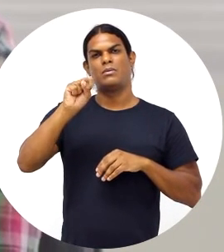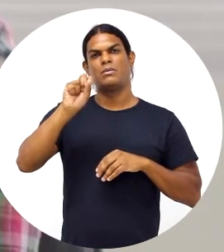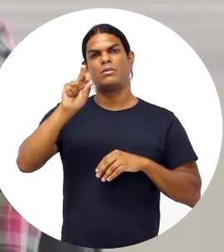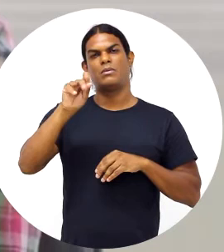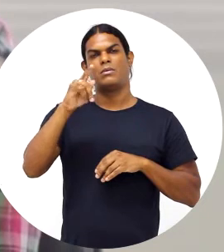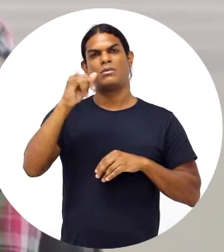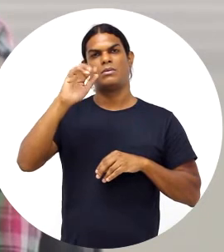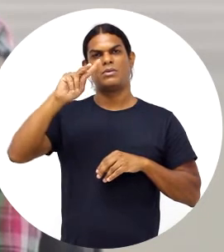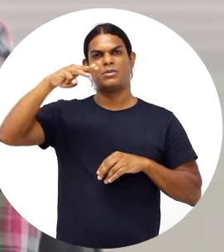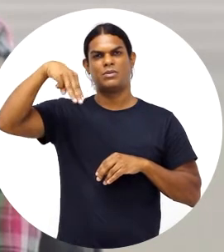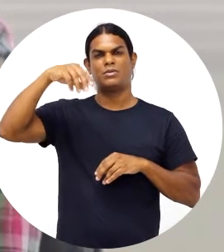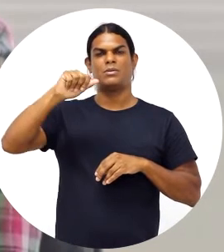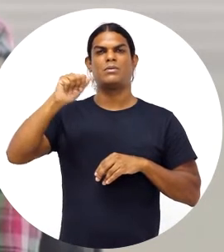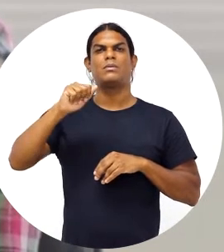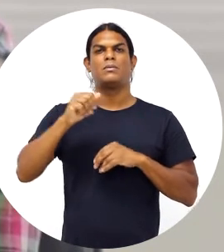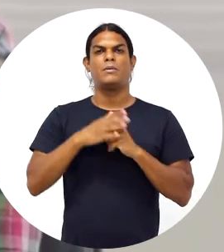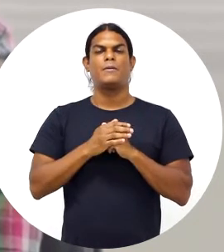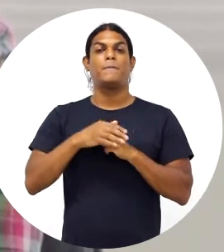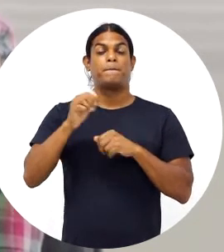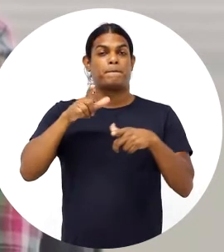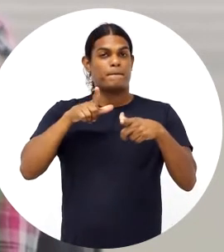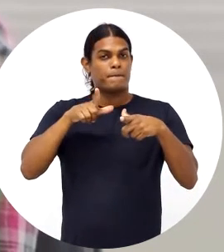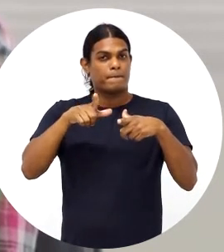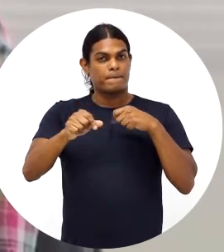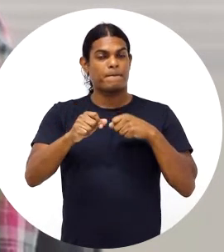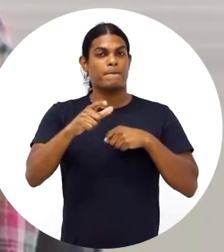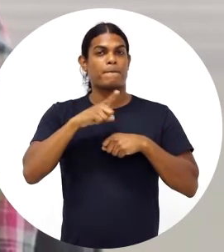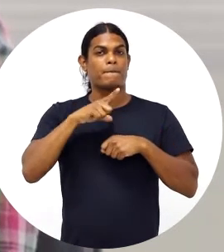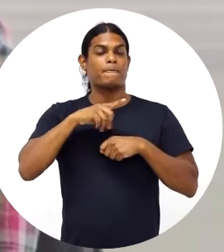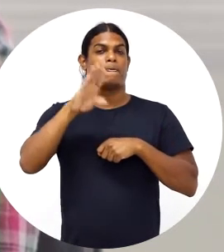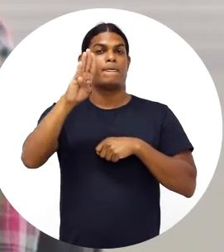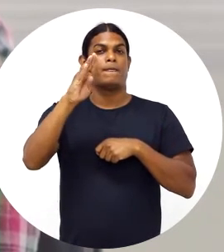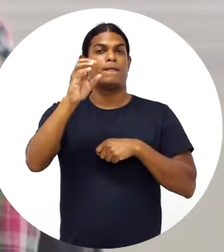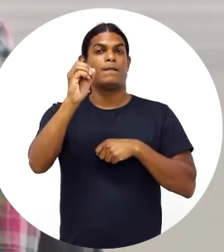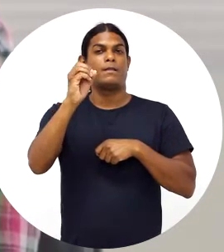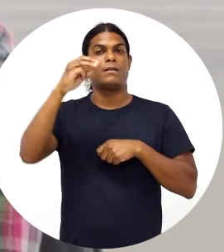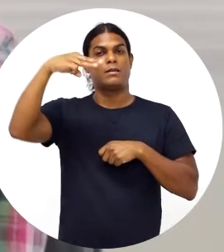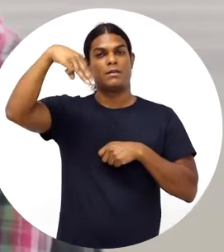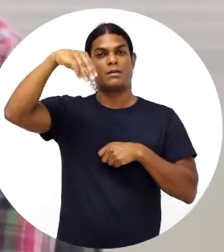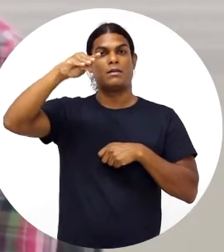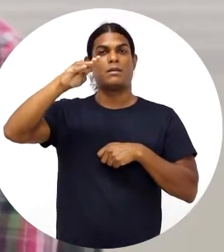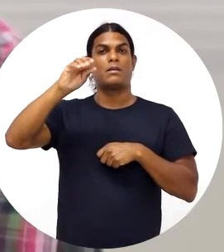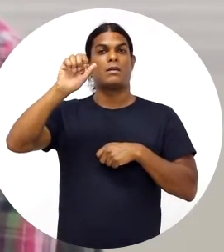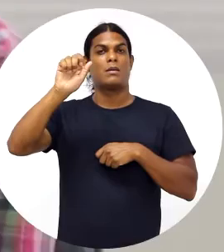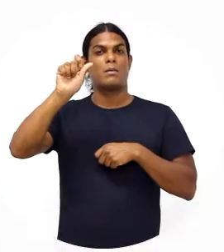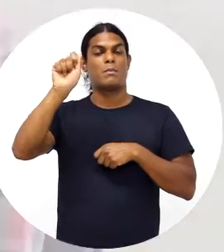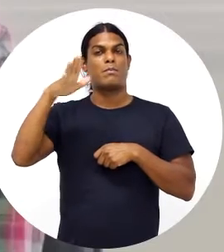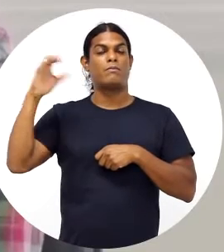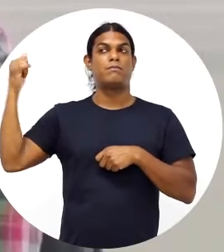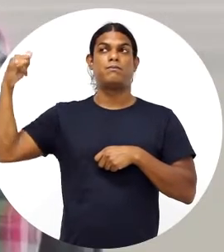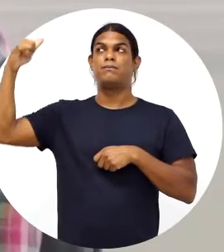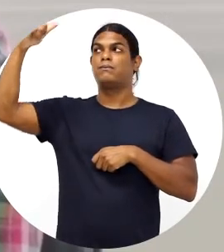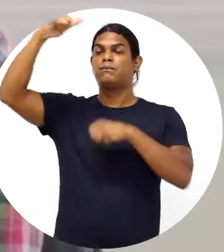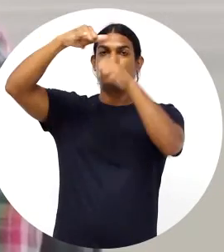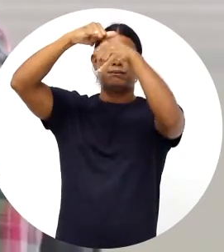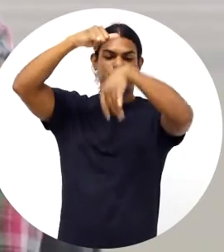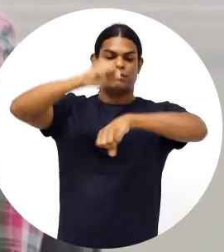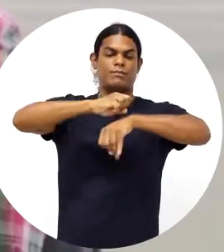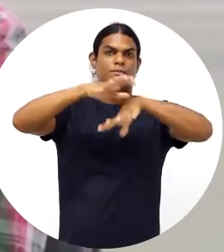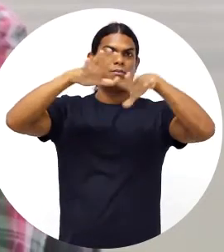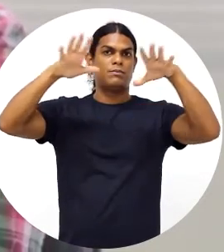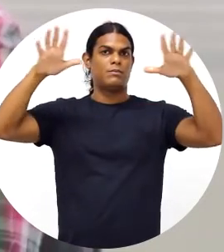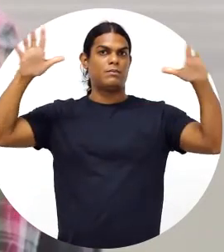foram bombardeadas com a bomba atômica no final da Segunda Guerra Mundial, em 1945. E sobre